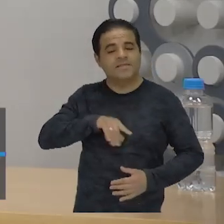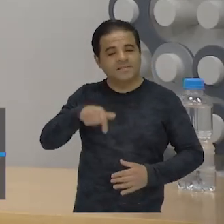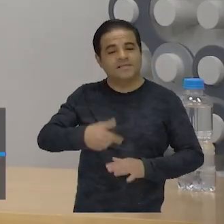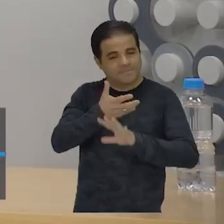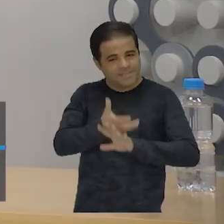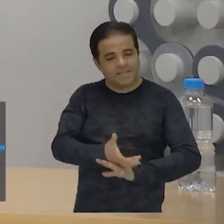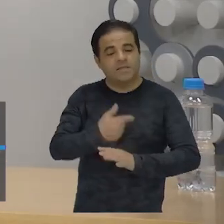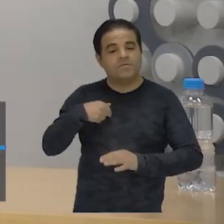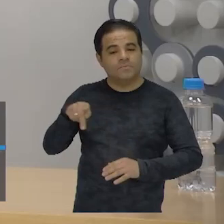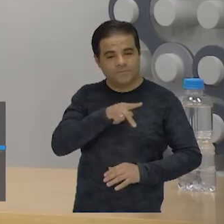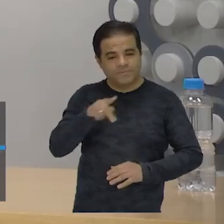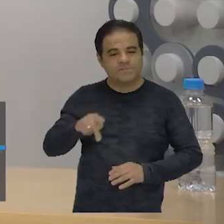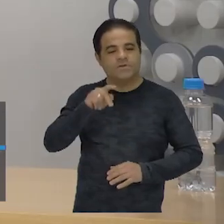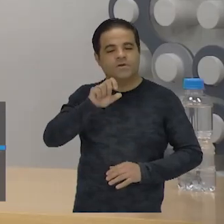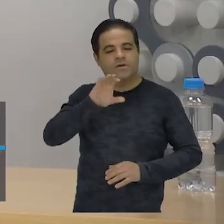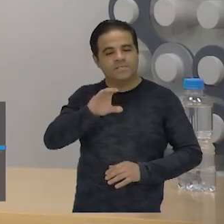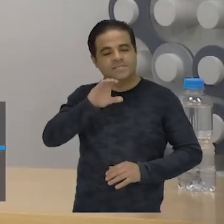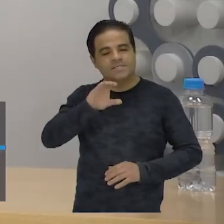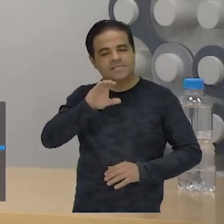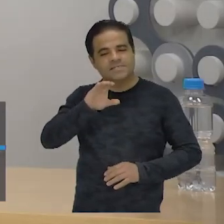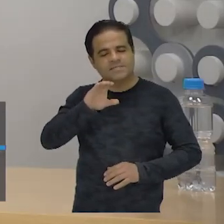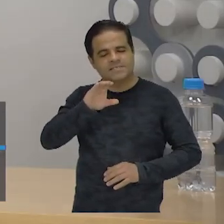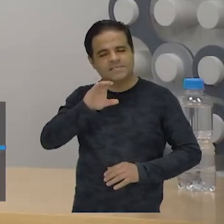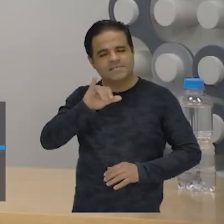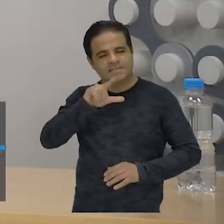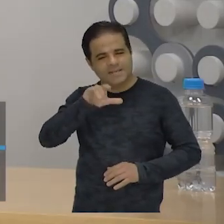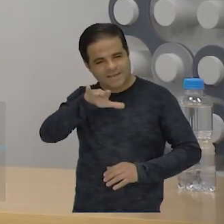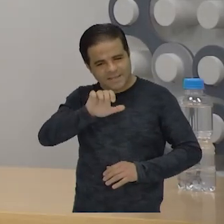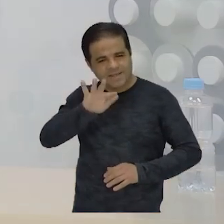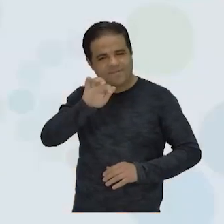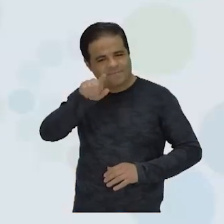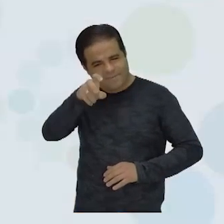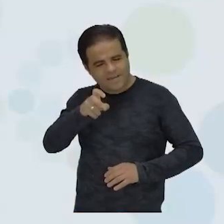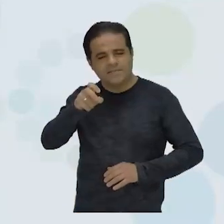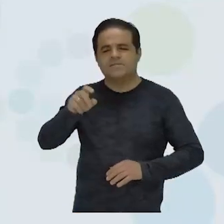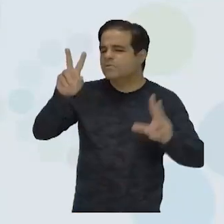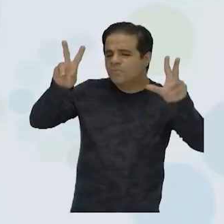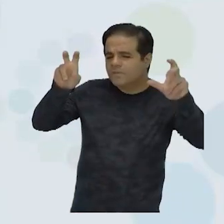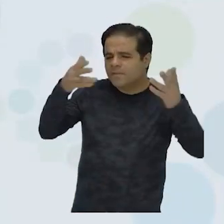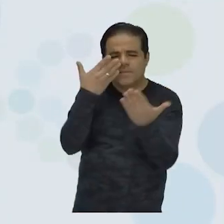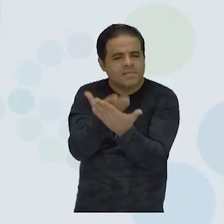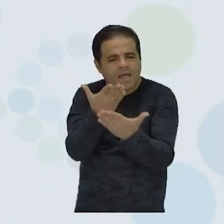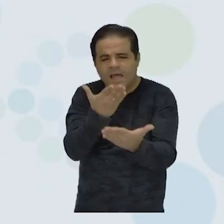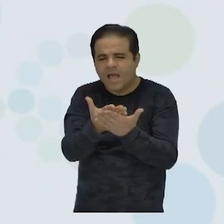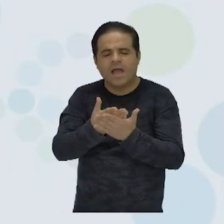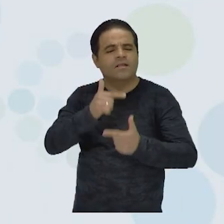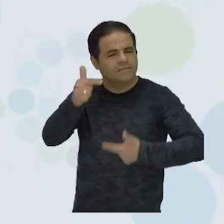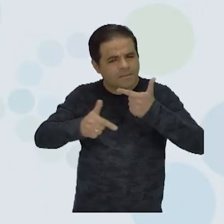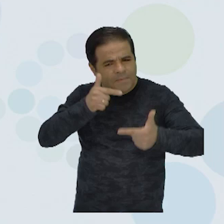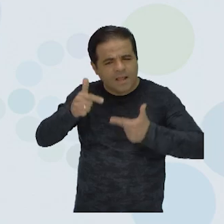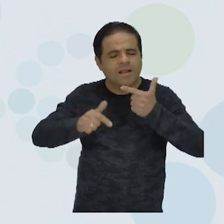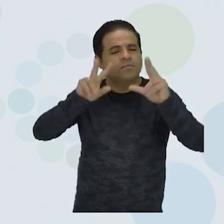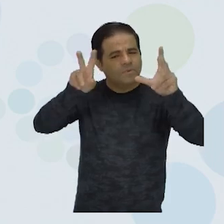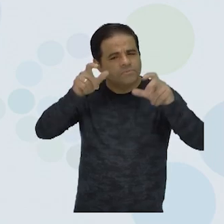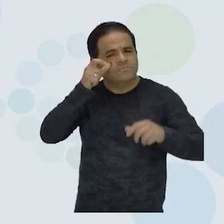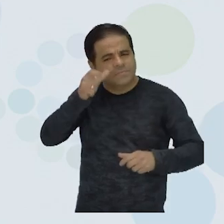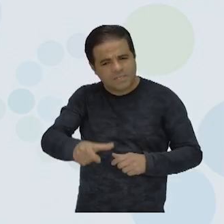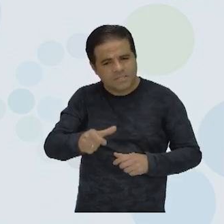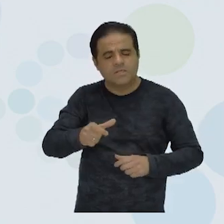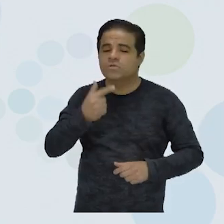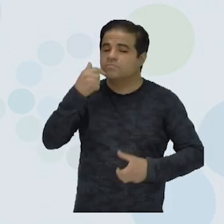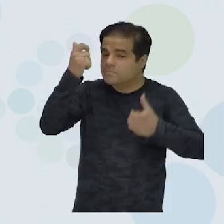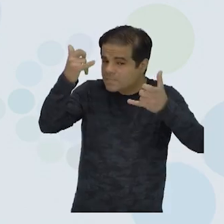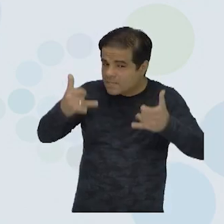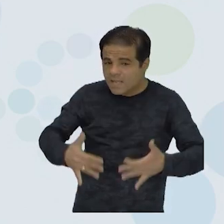sou a professora Silene Félix e hoje o tema da nossa aula aí é para trabalhar um assunto bem interessante. Nós vamos falar